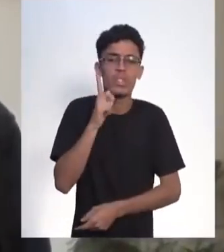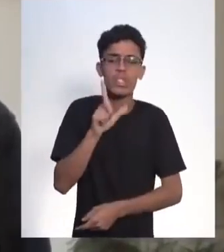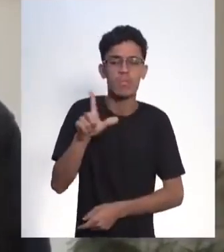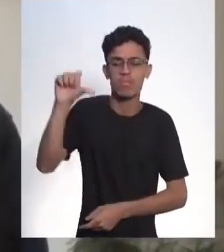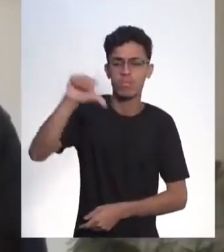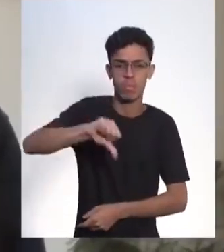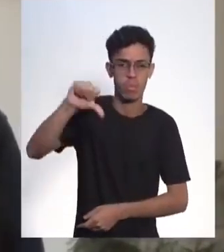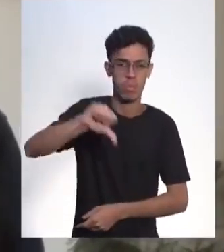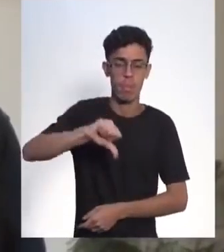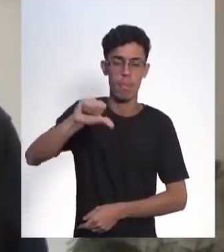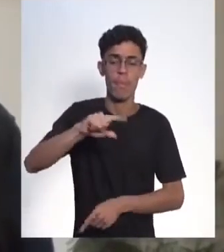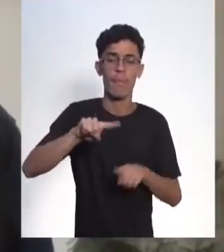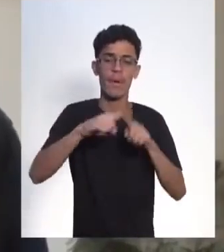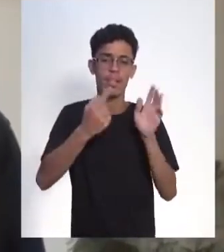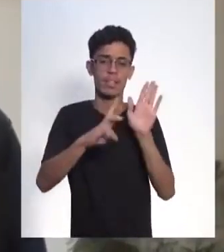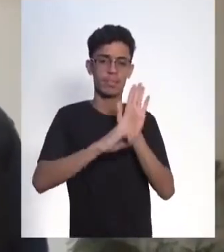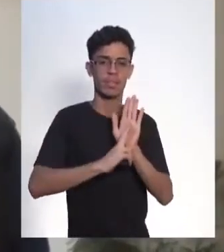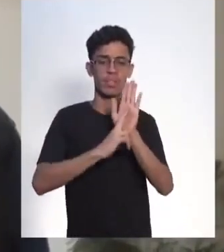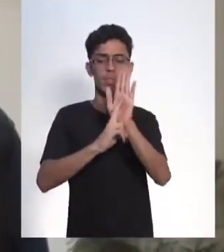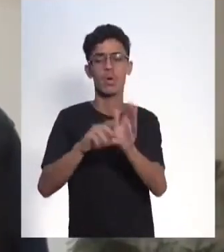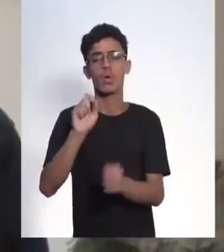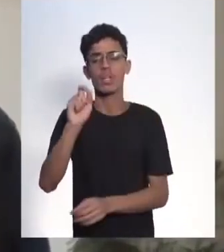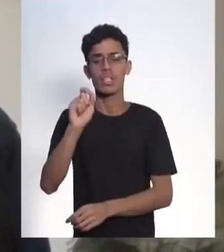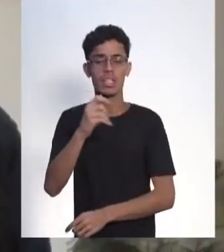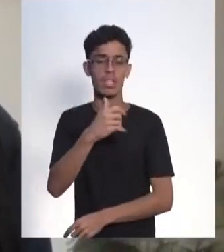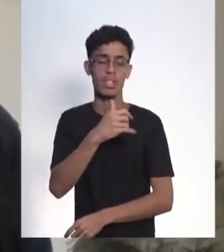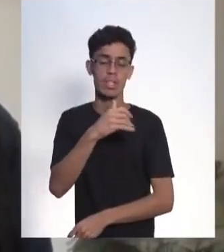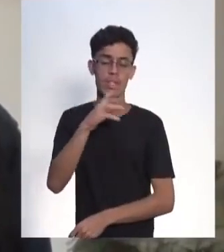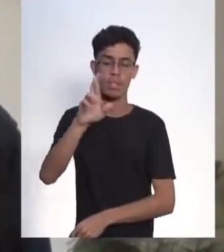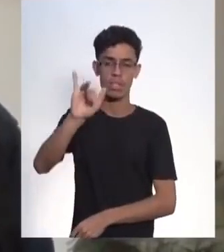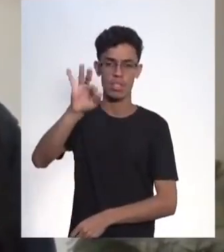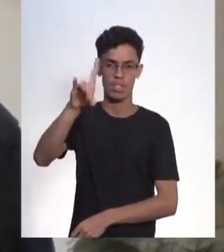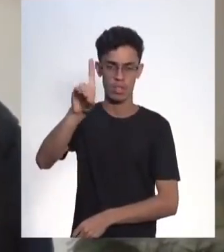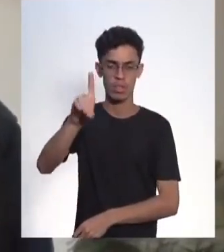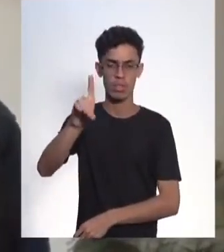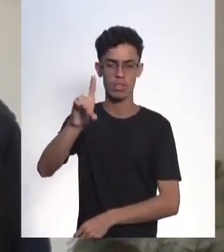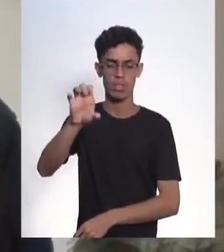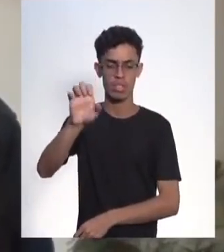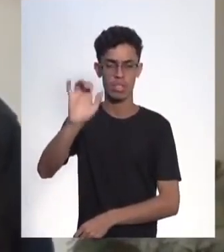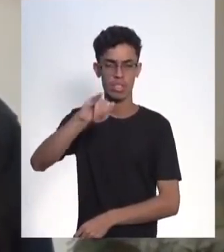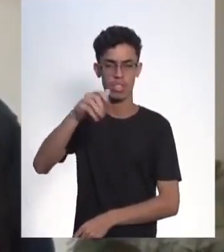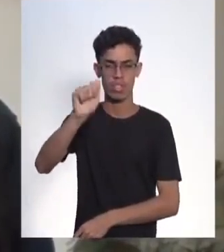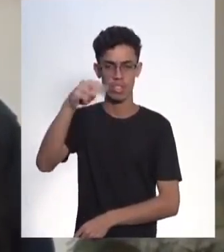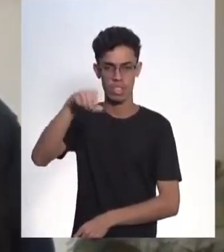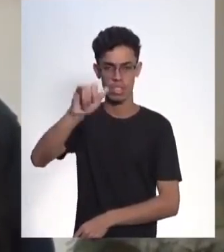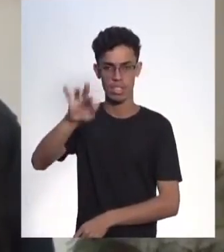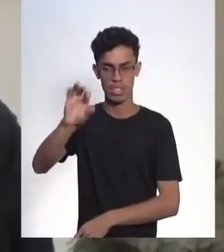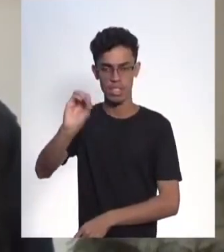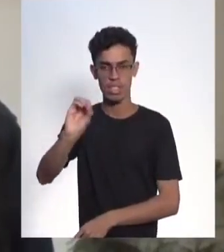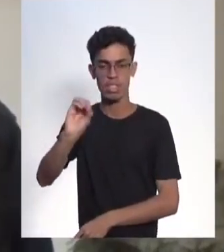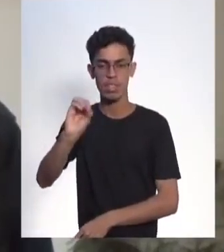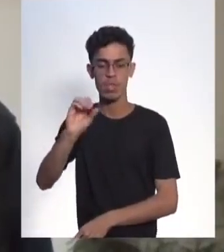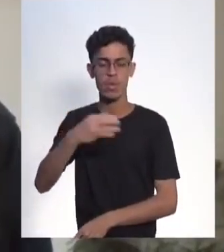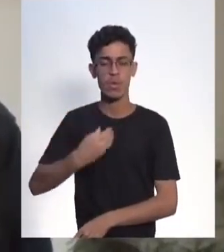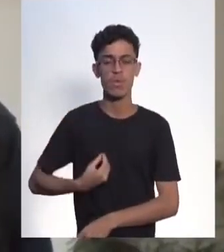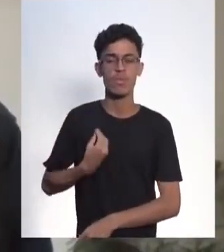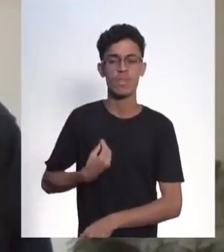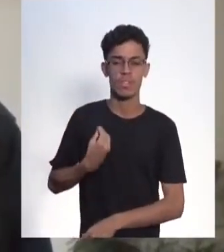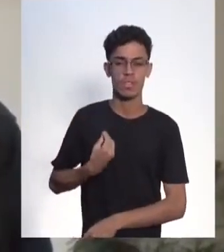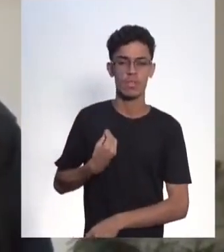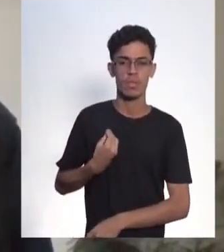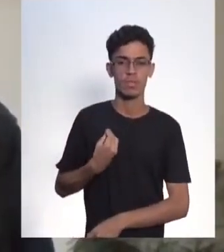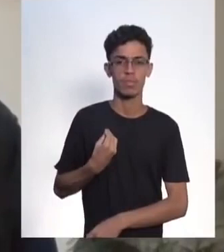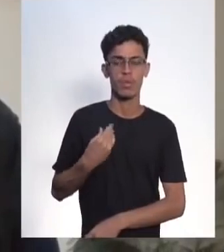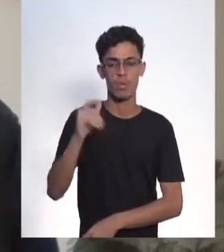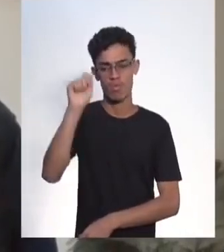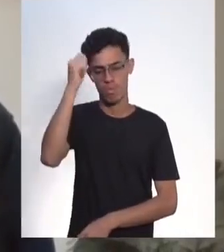bastante representativo. O Rio de Janeiro, no mesmo ano, eles vivem ali o chamado medo branco de uma onda negra,